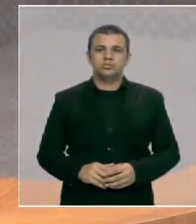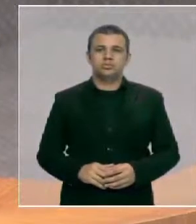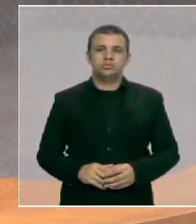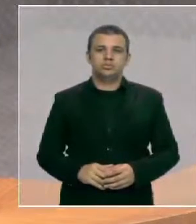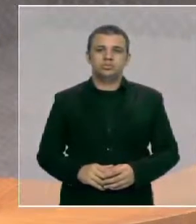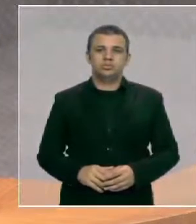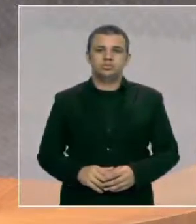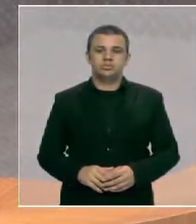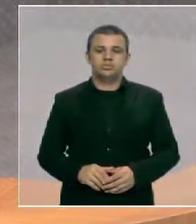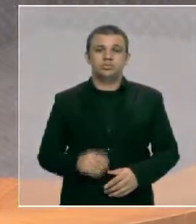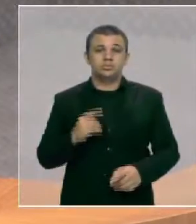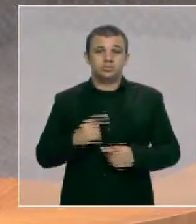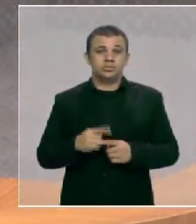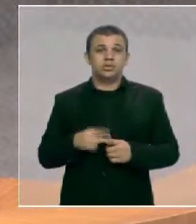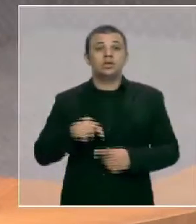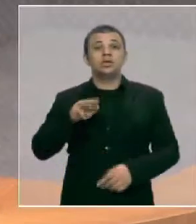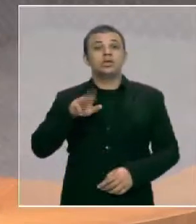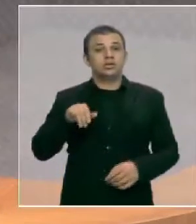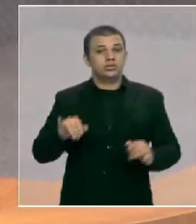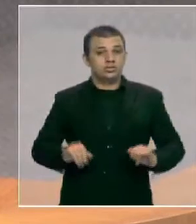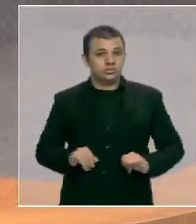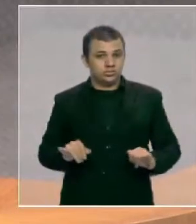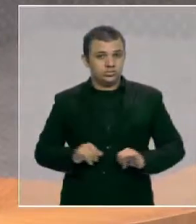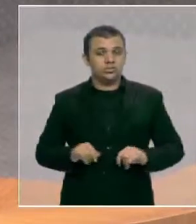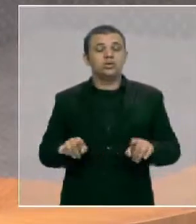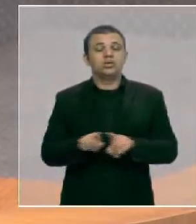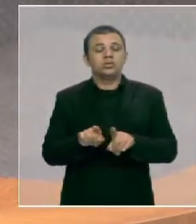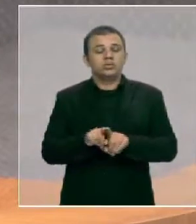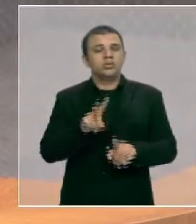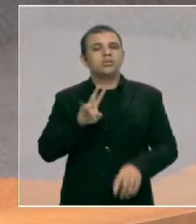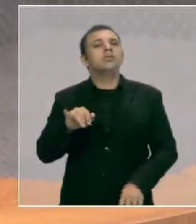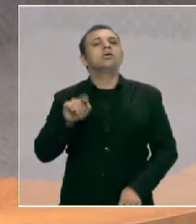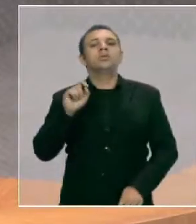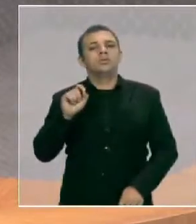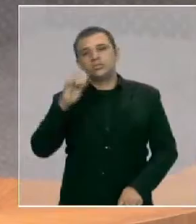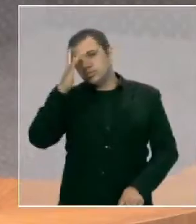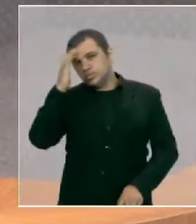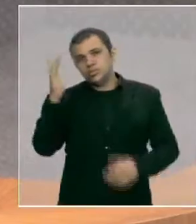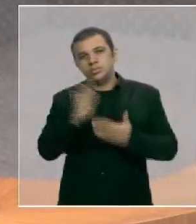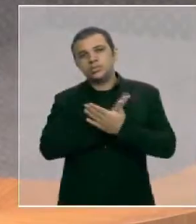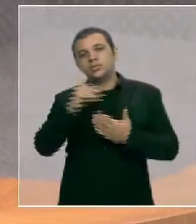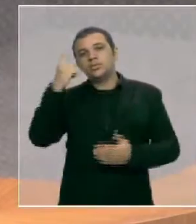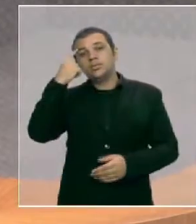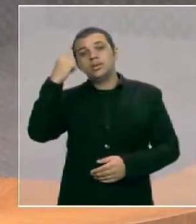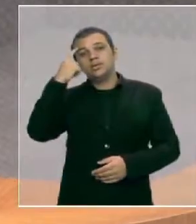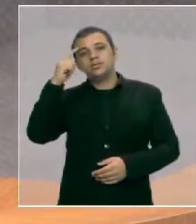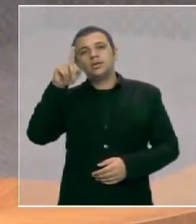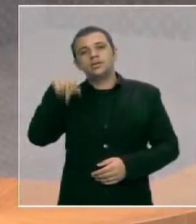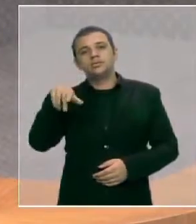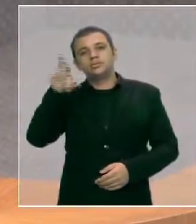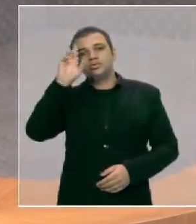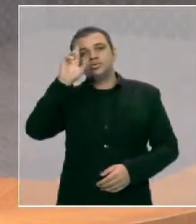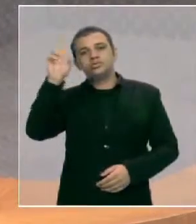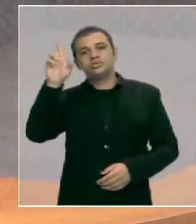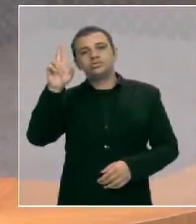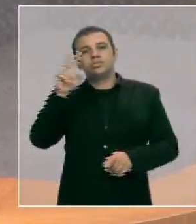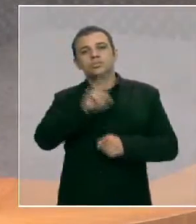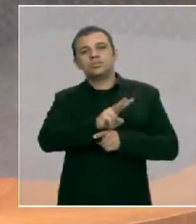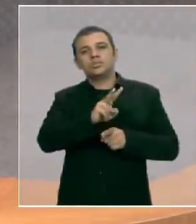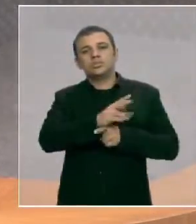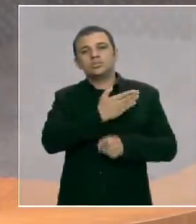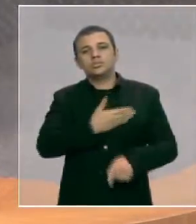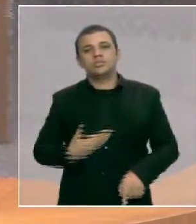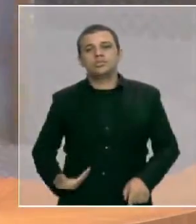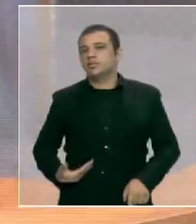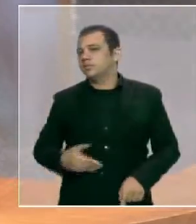que quem vai penar também são aqueles que se acham que são protegidos do governador, que